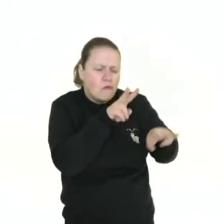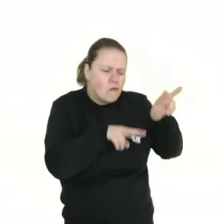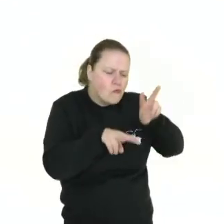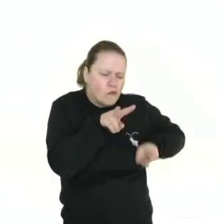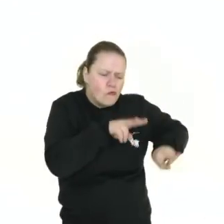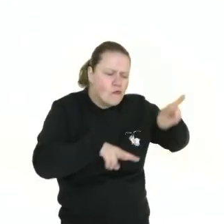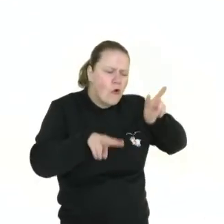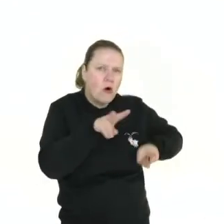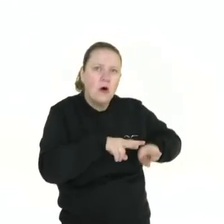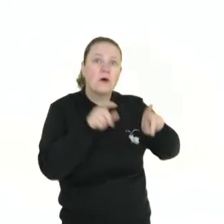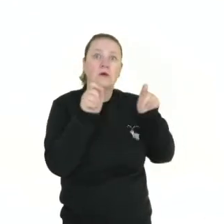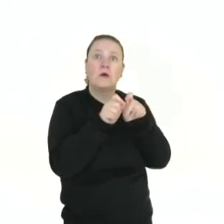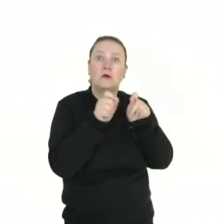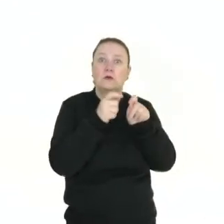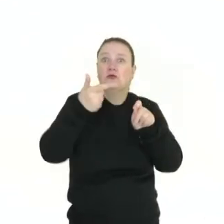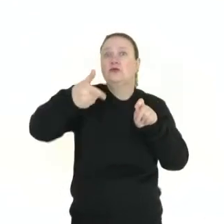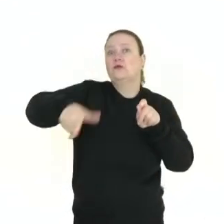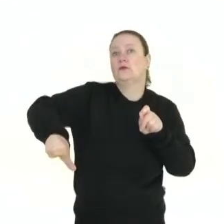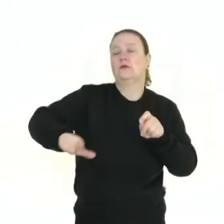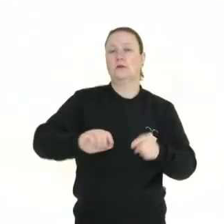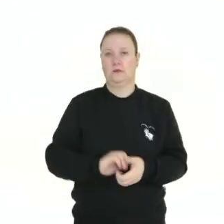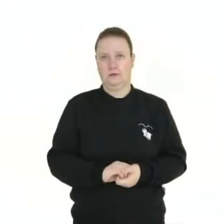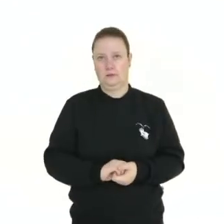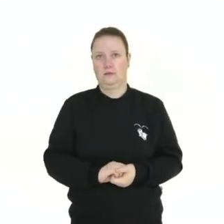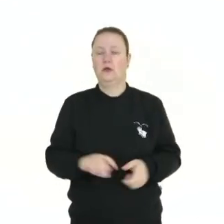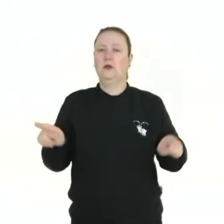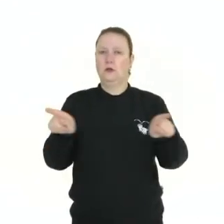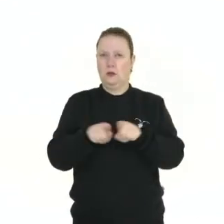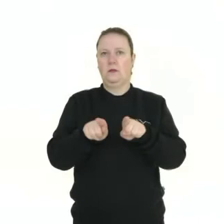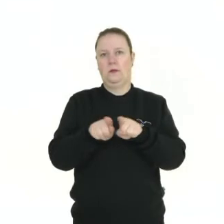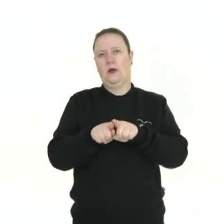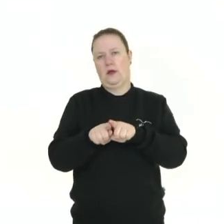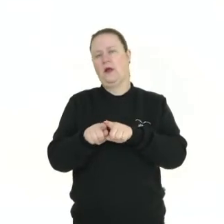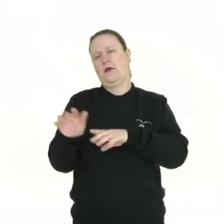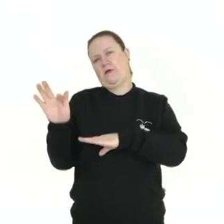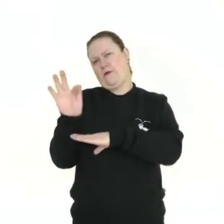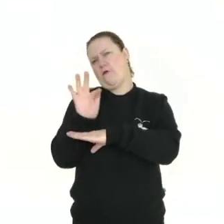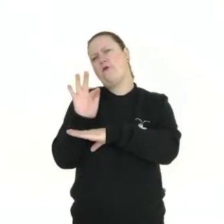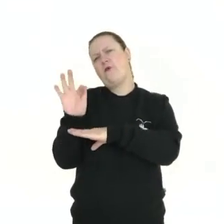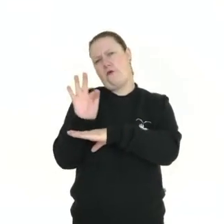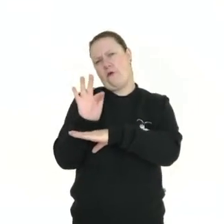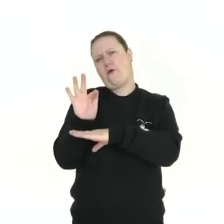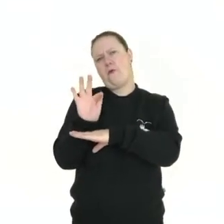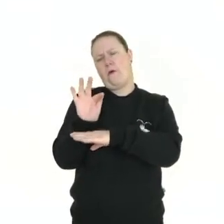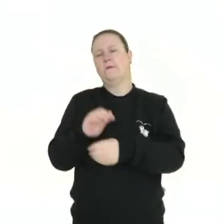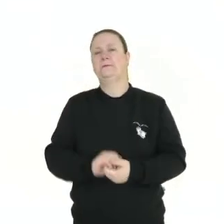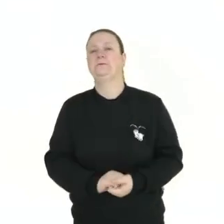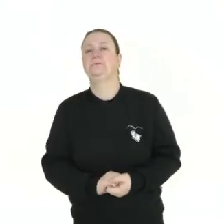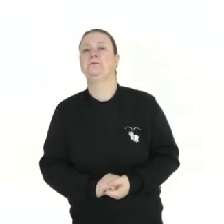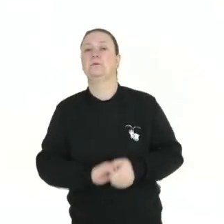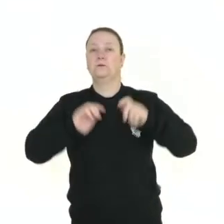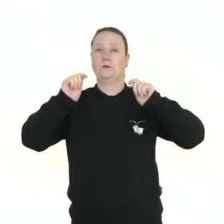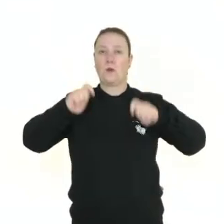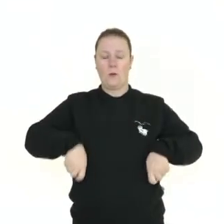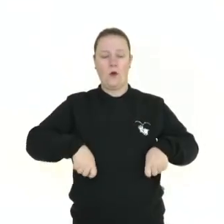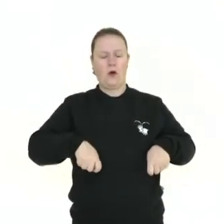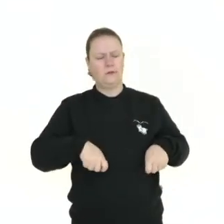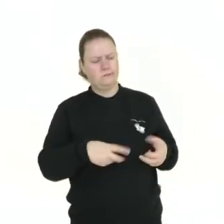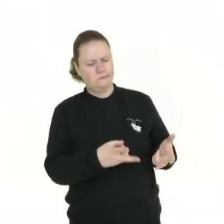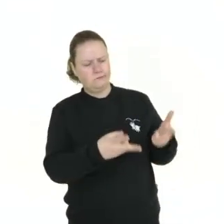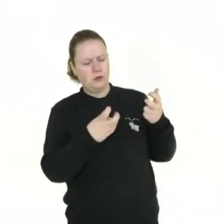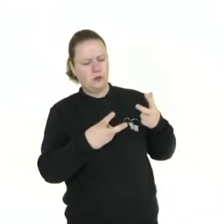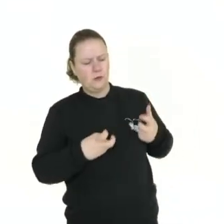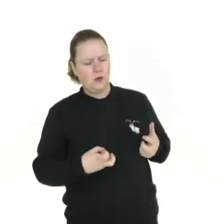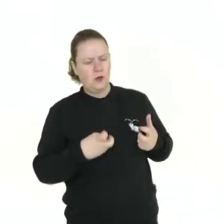norma padrão, certo? Há maior formalidade, tá? Também há tempo de identificar alguns problemas que podem ocorrer